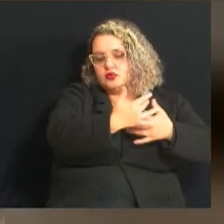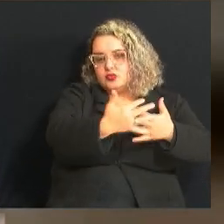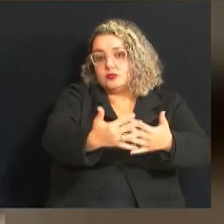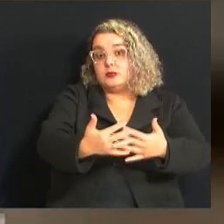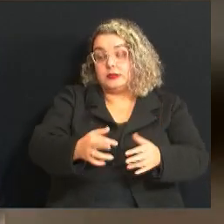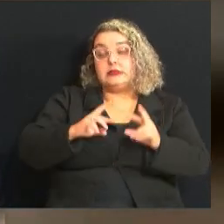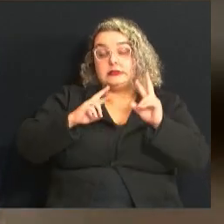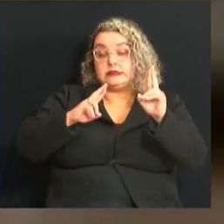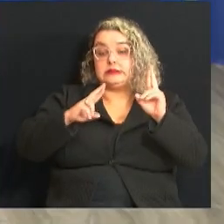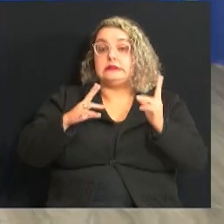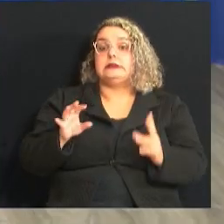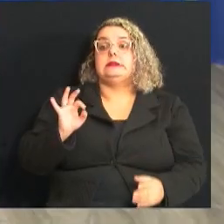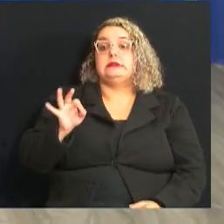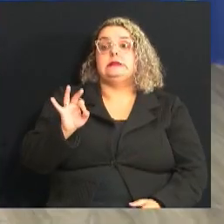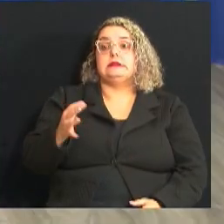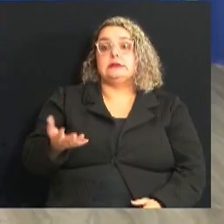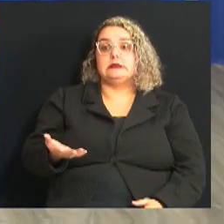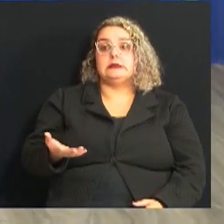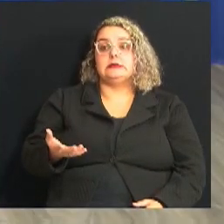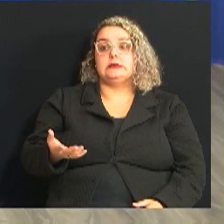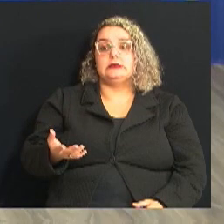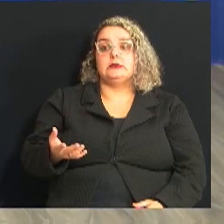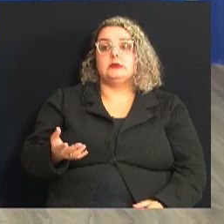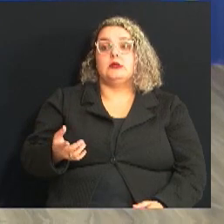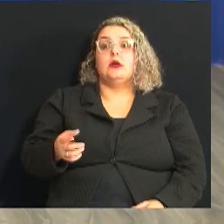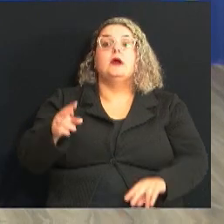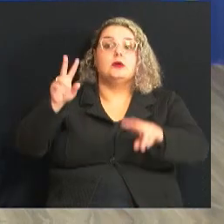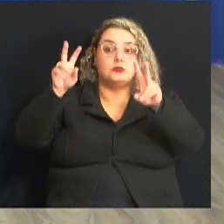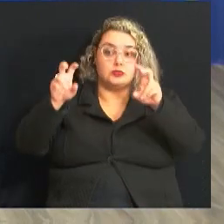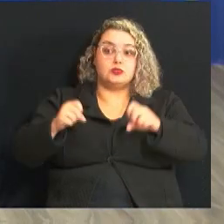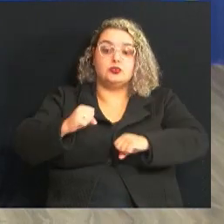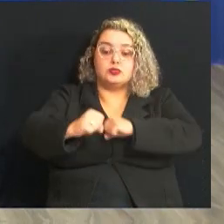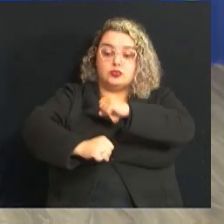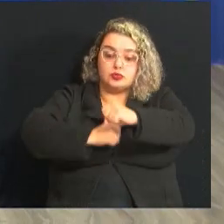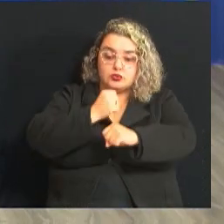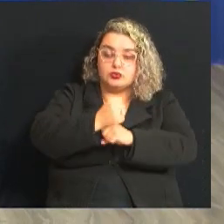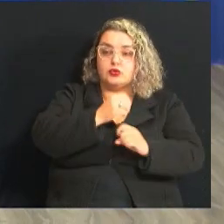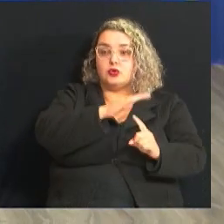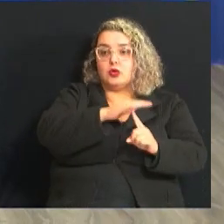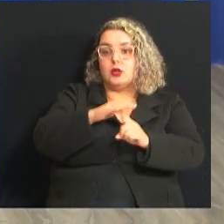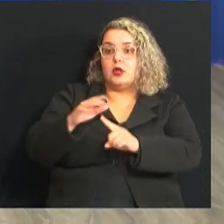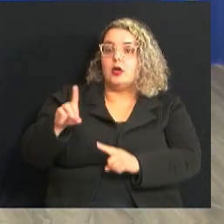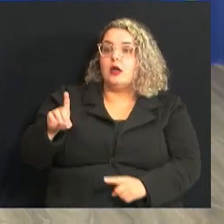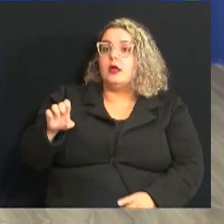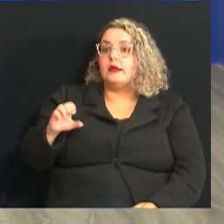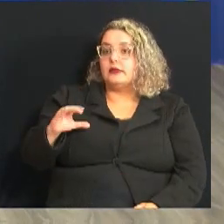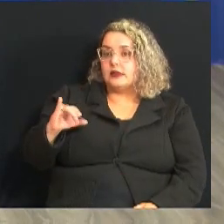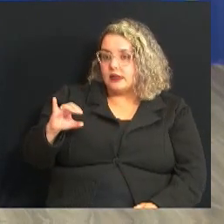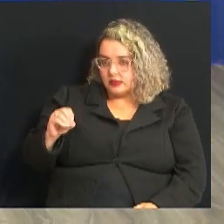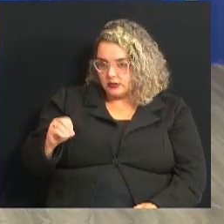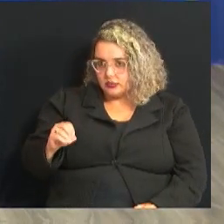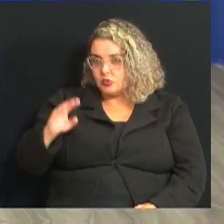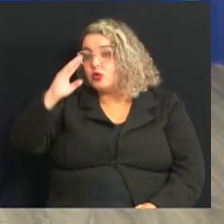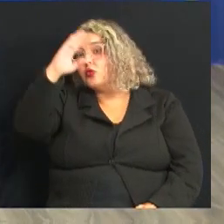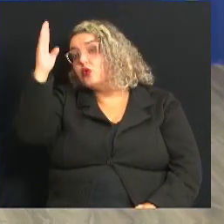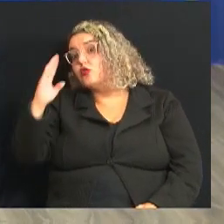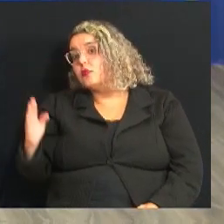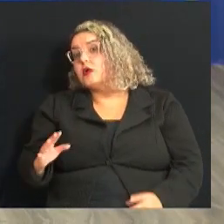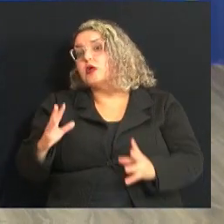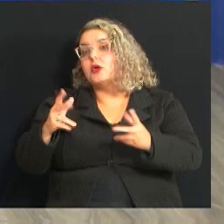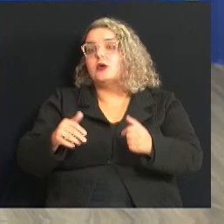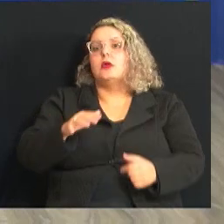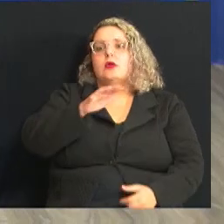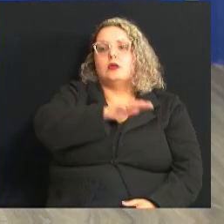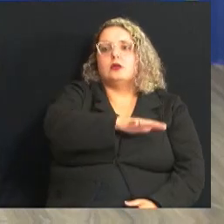e com certeza vão se tornar temas aqui do Giro Ambiental. Décio, agora o Brasil, nesse cenário todo